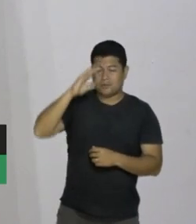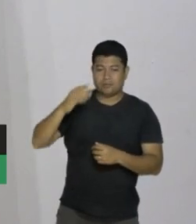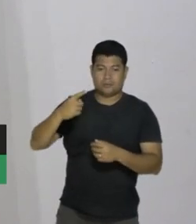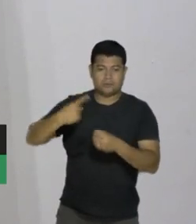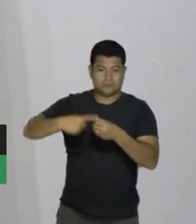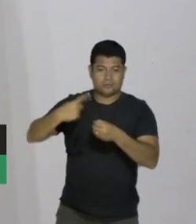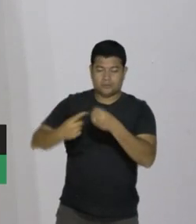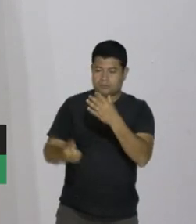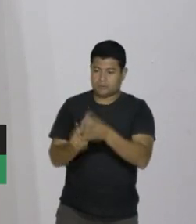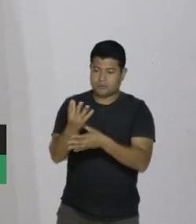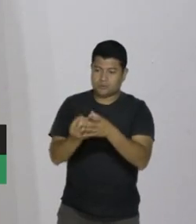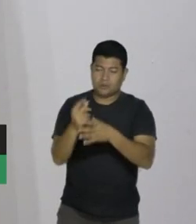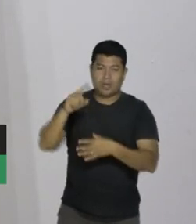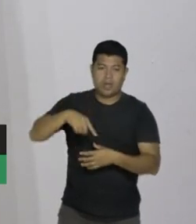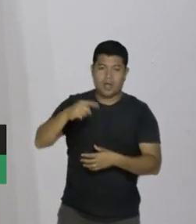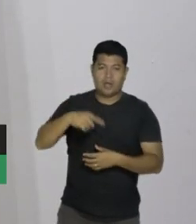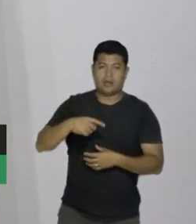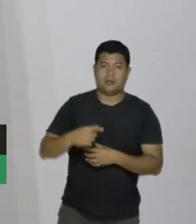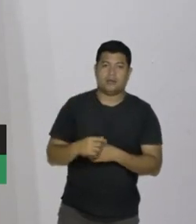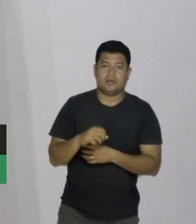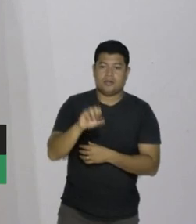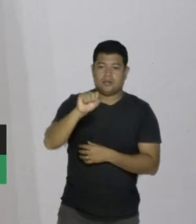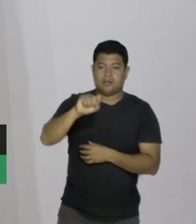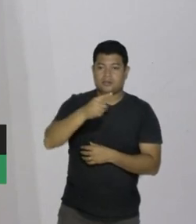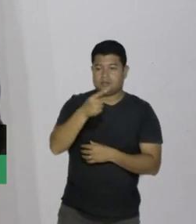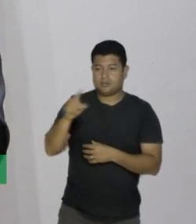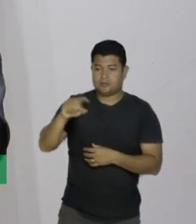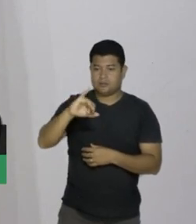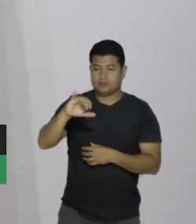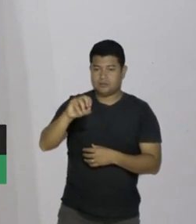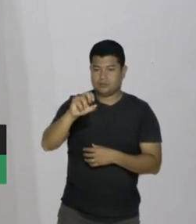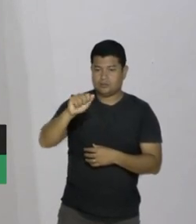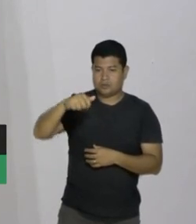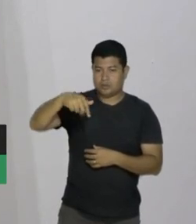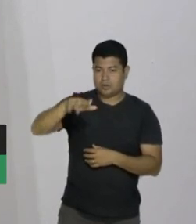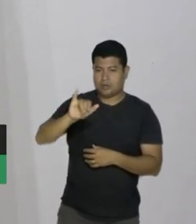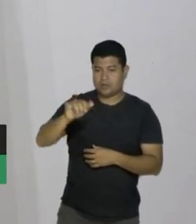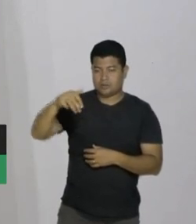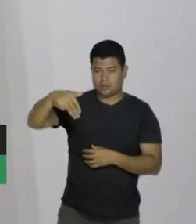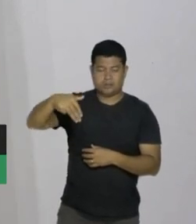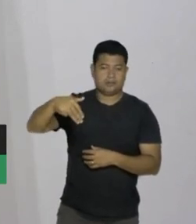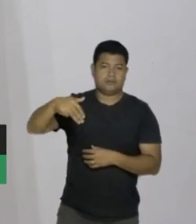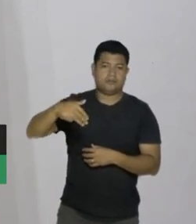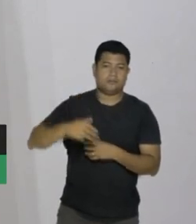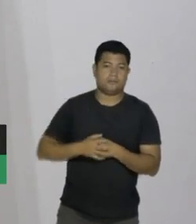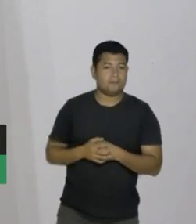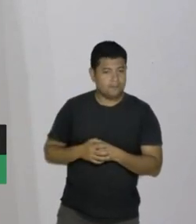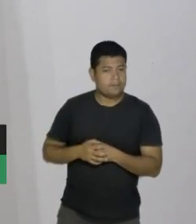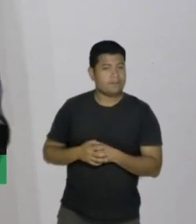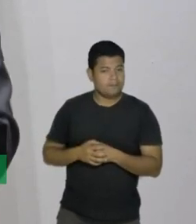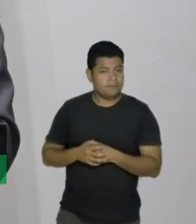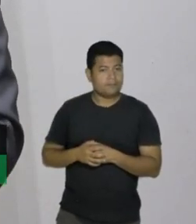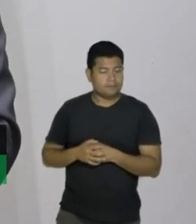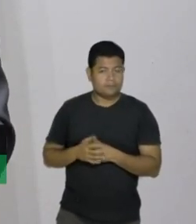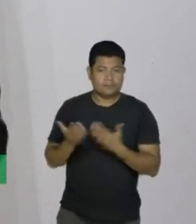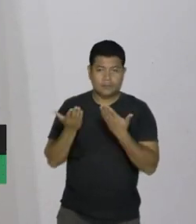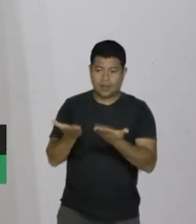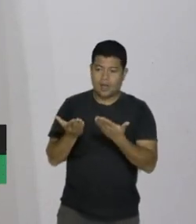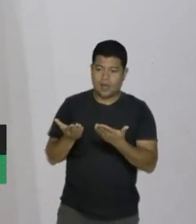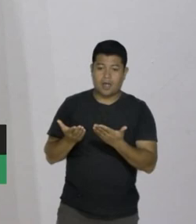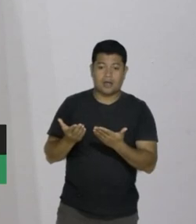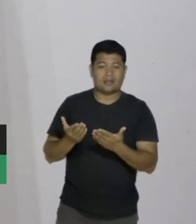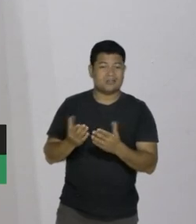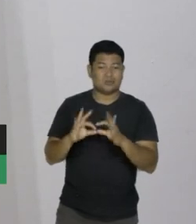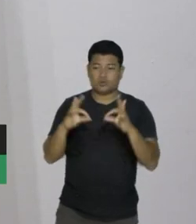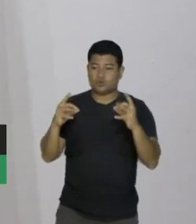inclusive tem indicação geográfica da maçã Fuji município que depende essencialmente da produção do cultivo dessa fruta